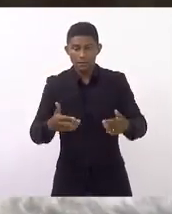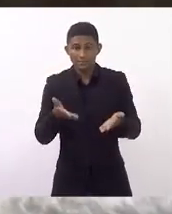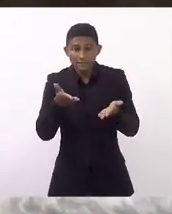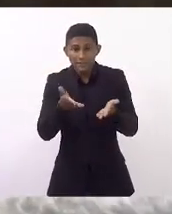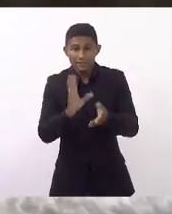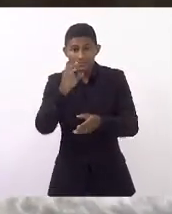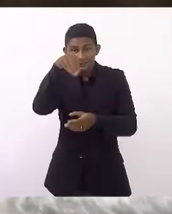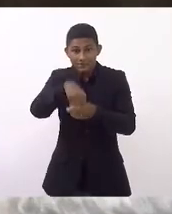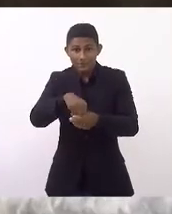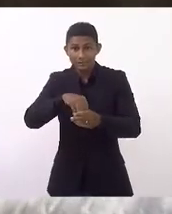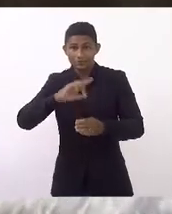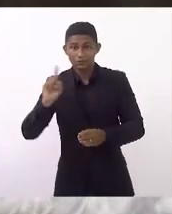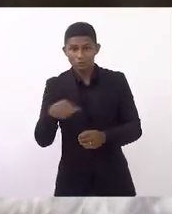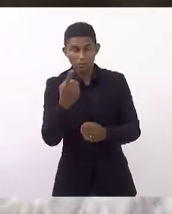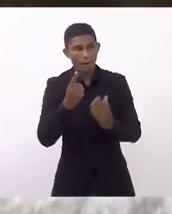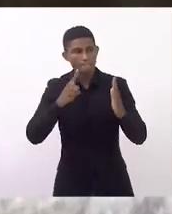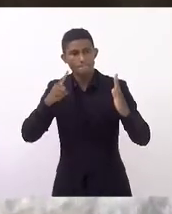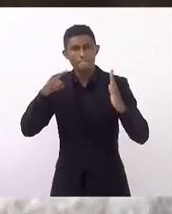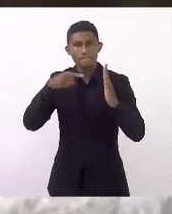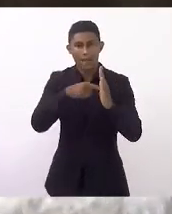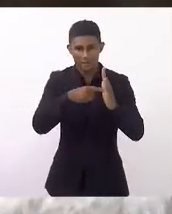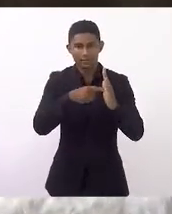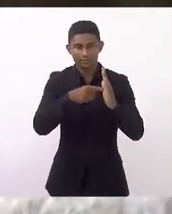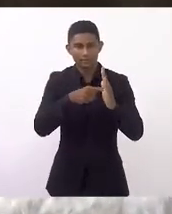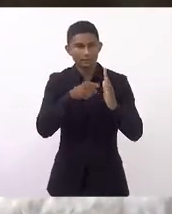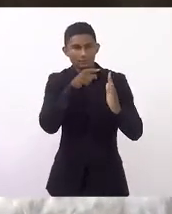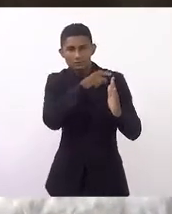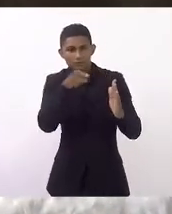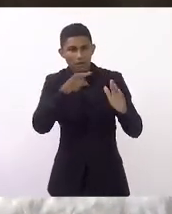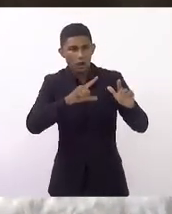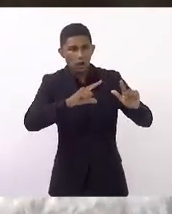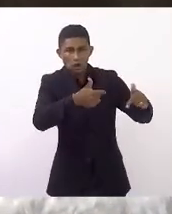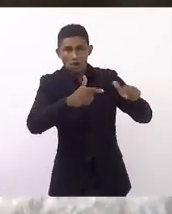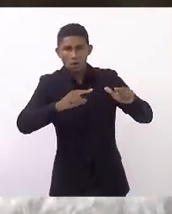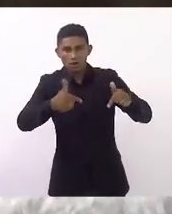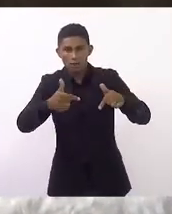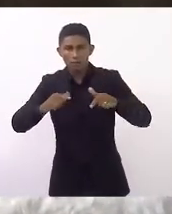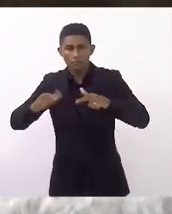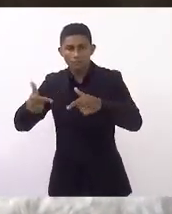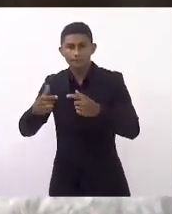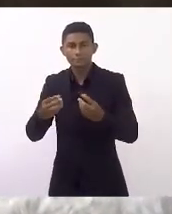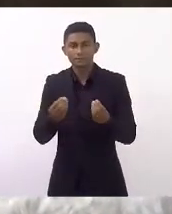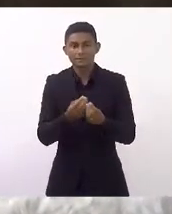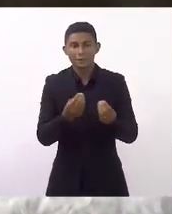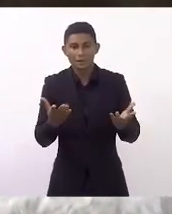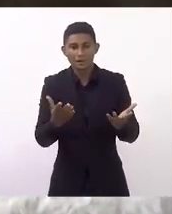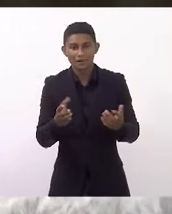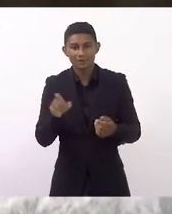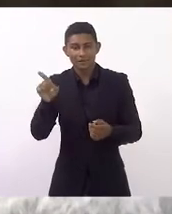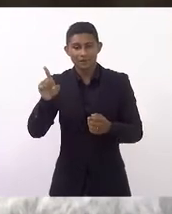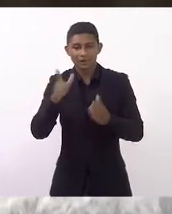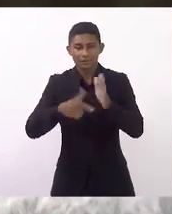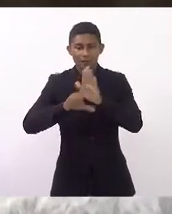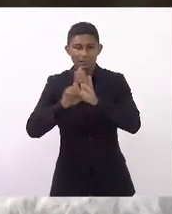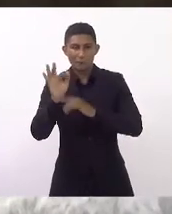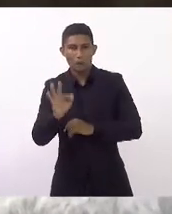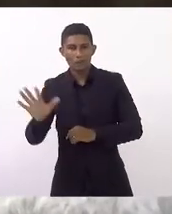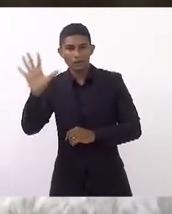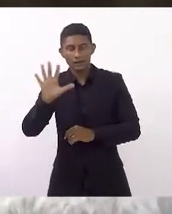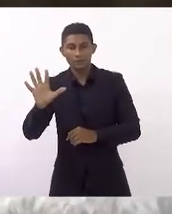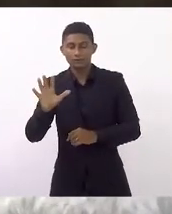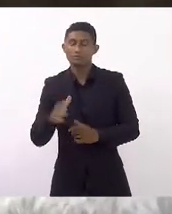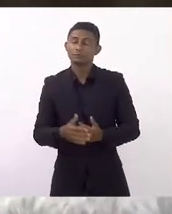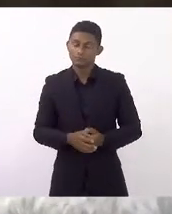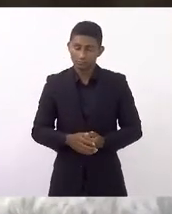tivéssemos as metas a serem aplicadas para dar andamento a uma determinação federal, senão não precisaria de grupo de